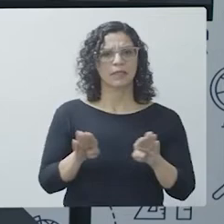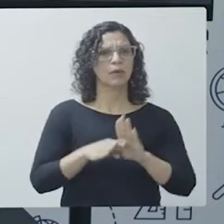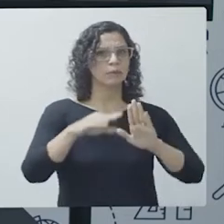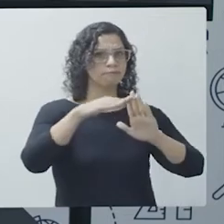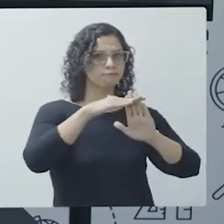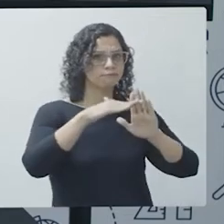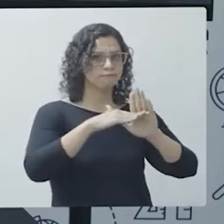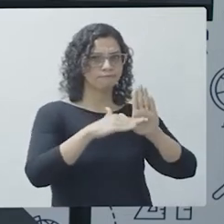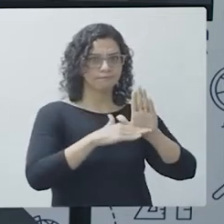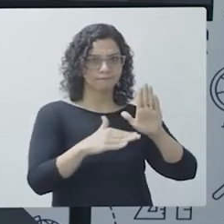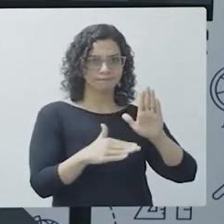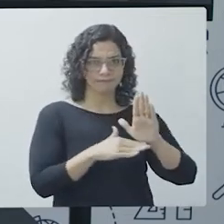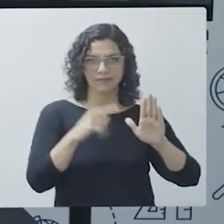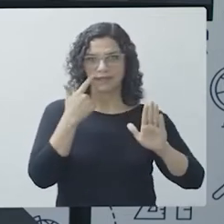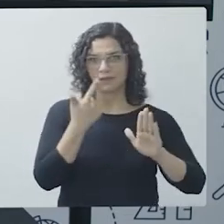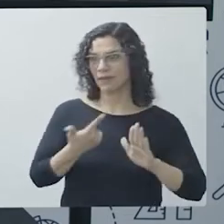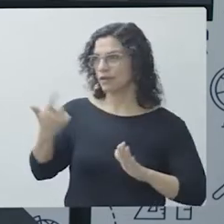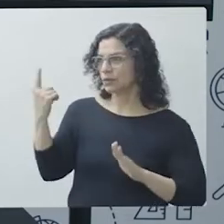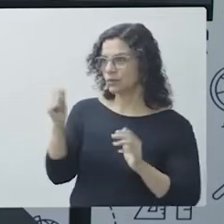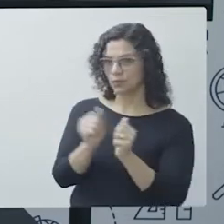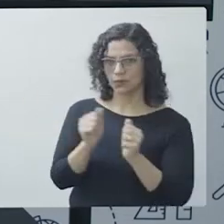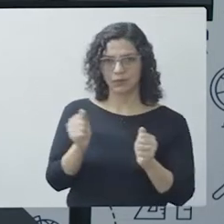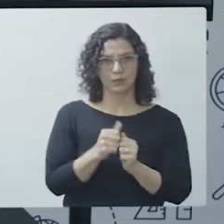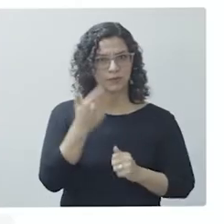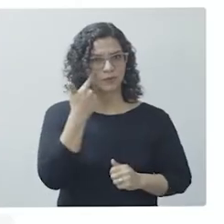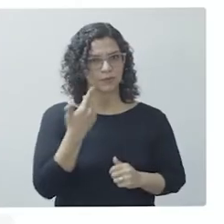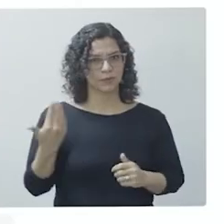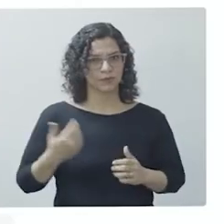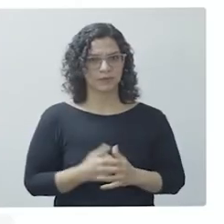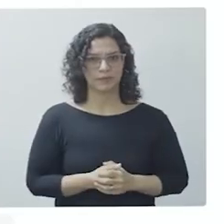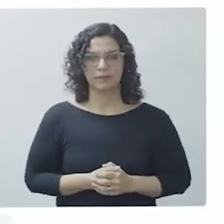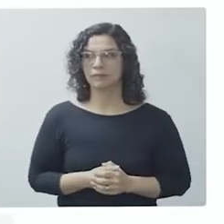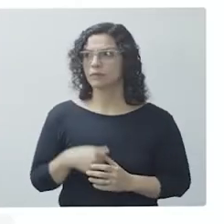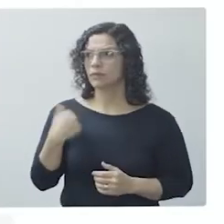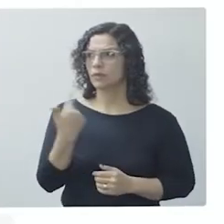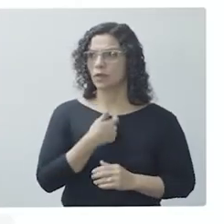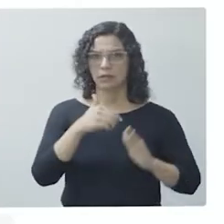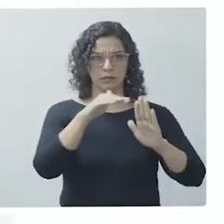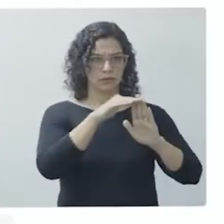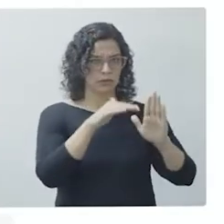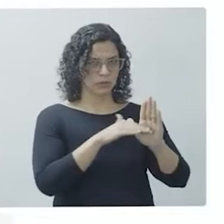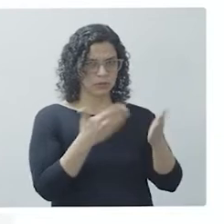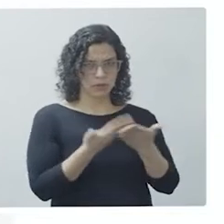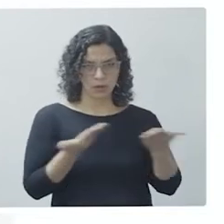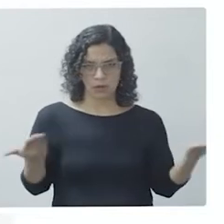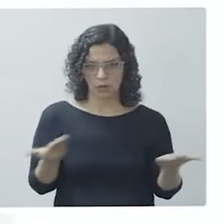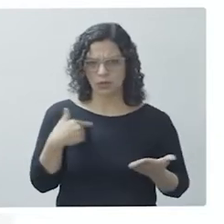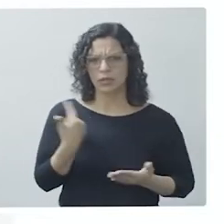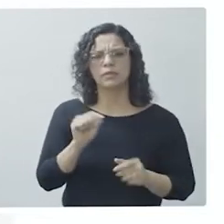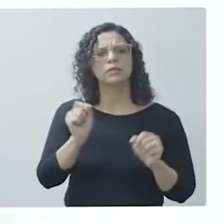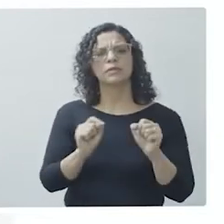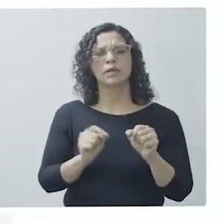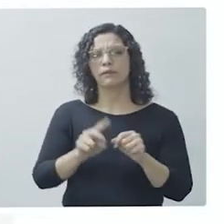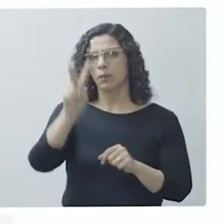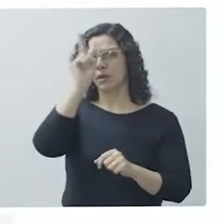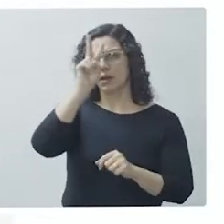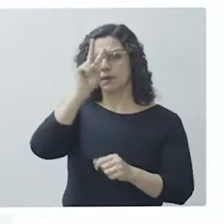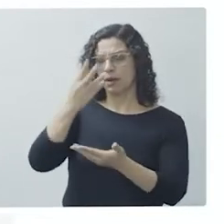nossa rotina, acompanhem lá na tela de vocês. Então, na nossa aula de hoje, nós vamos